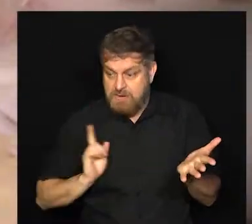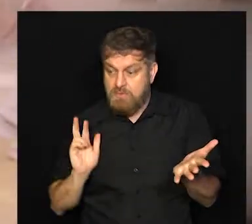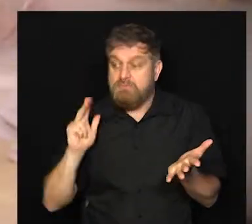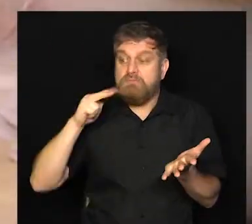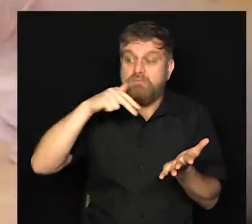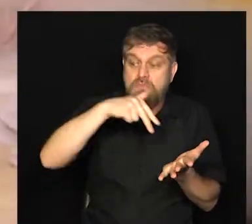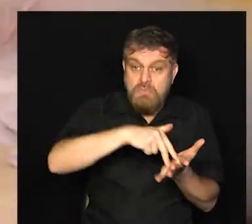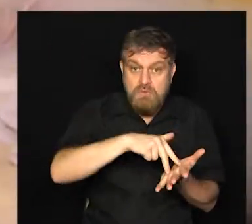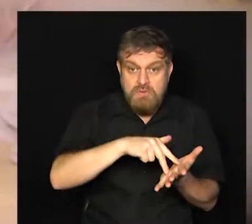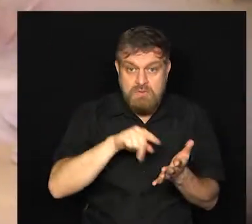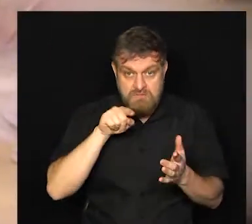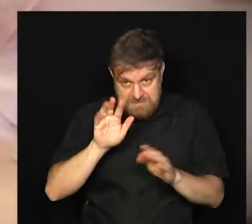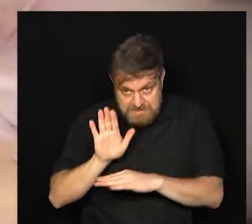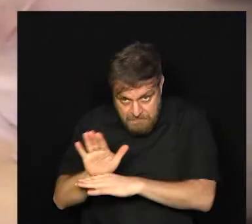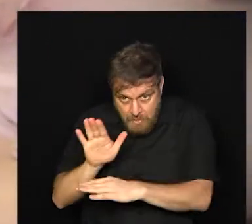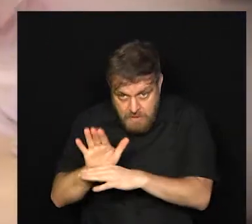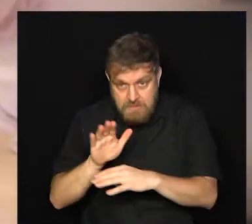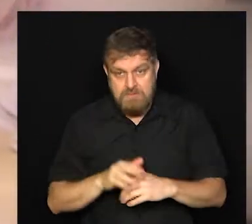desse outro lado da ponte?